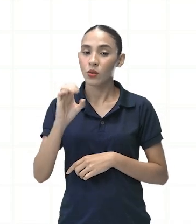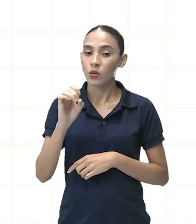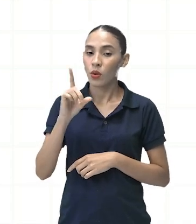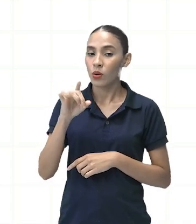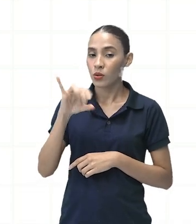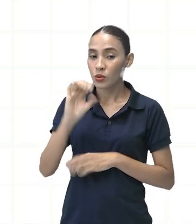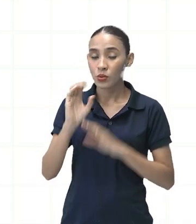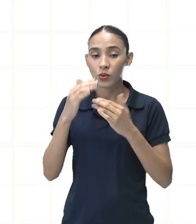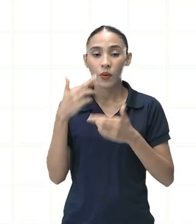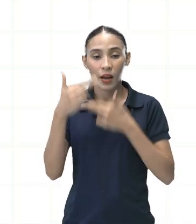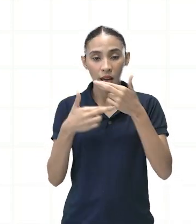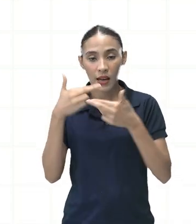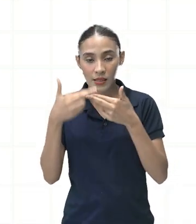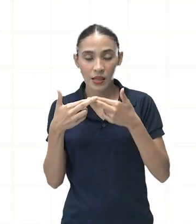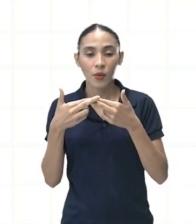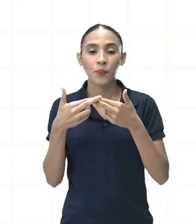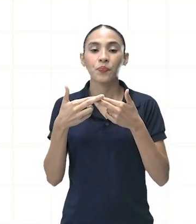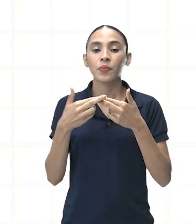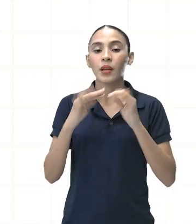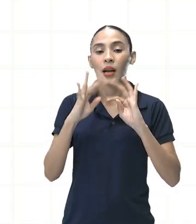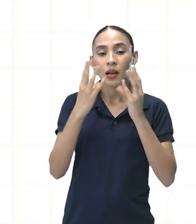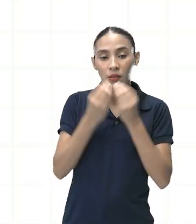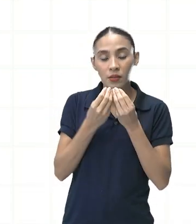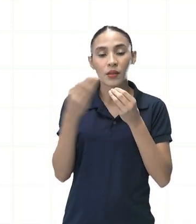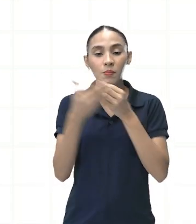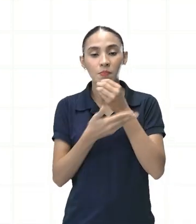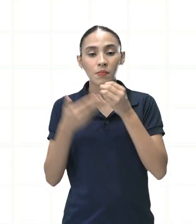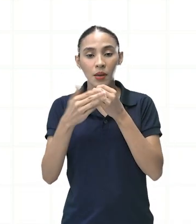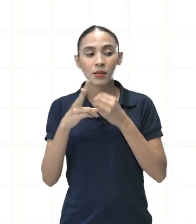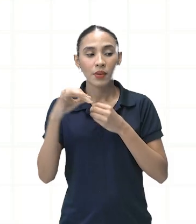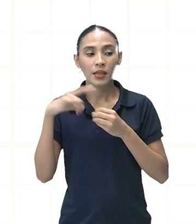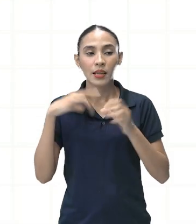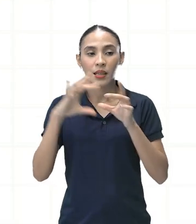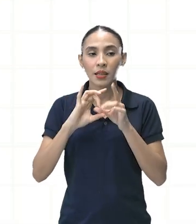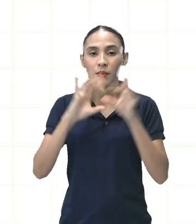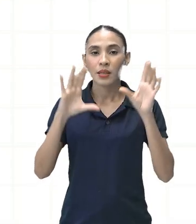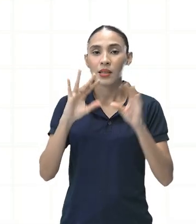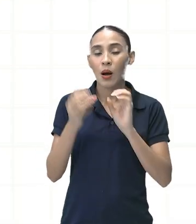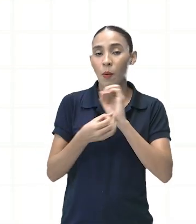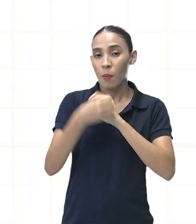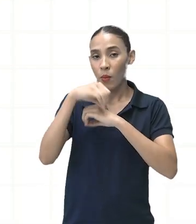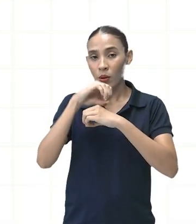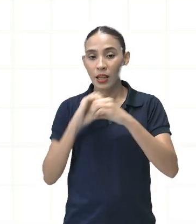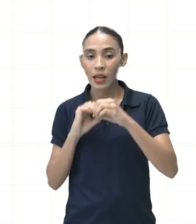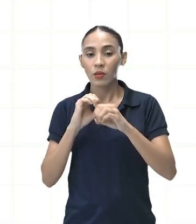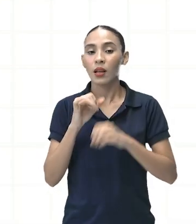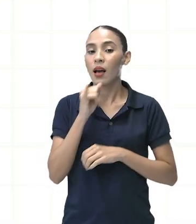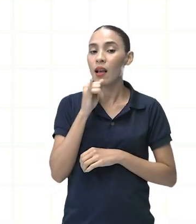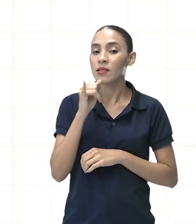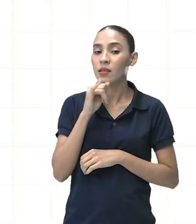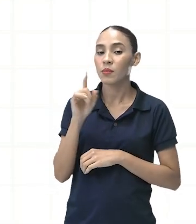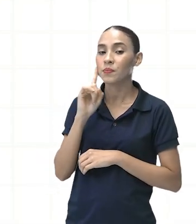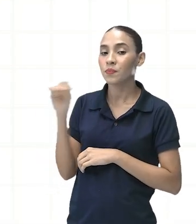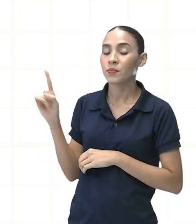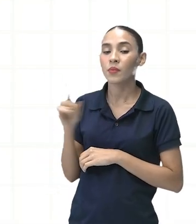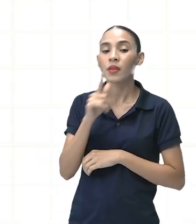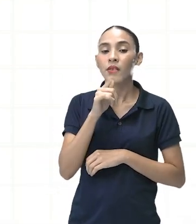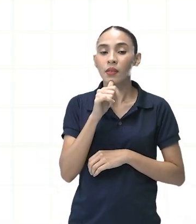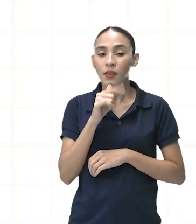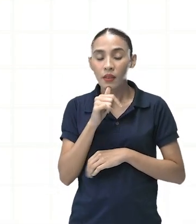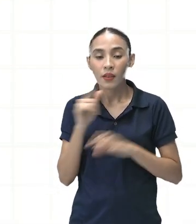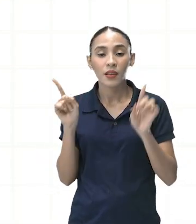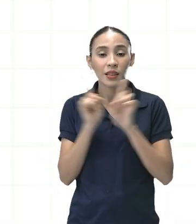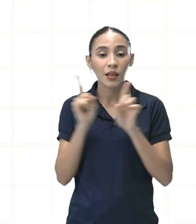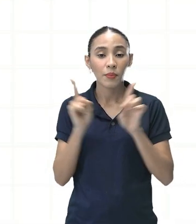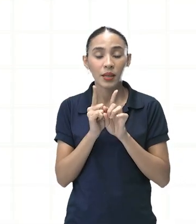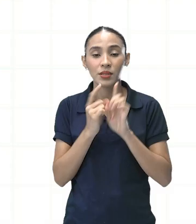reação do ácido com a base, vai haver a liberação de uma molécula, vejam só, de água, bem